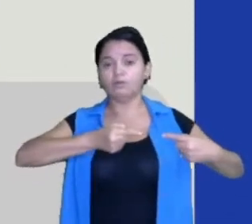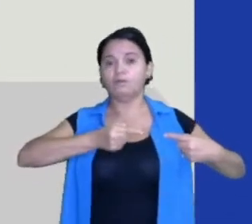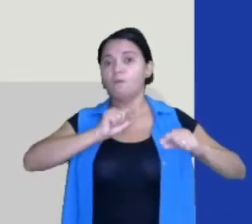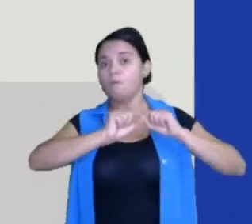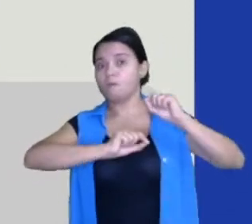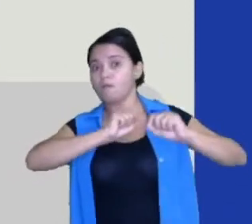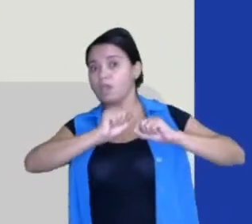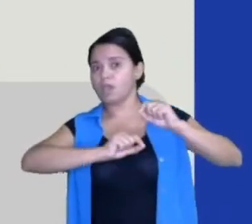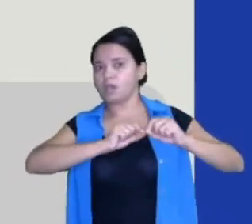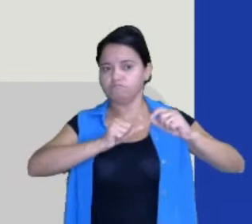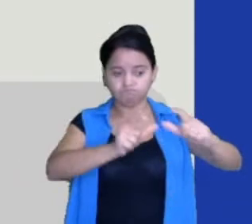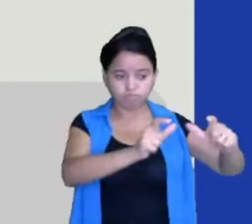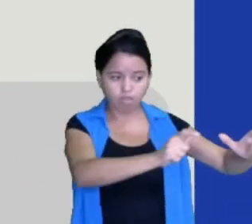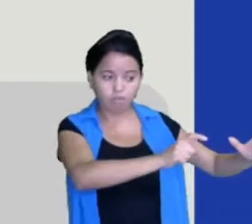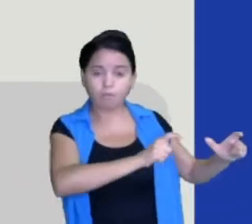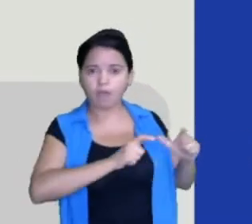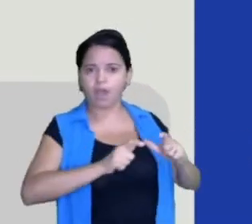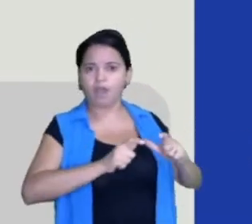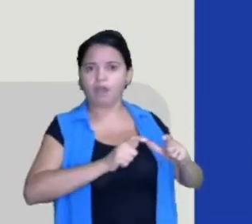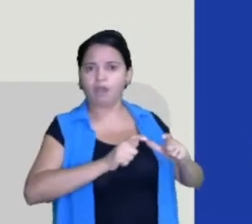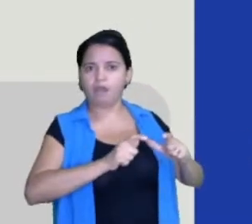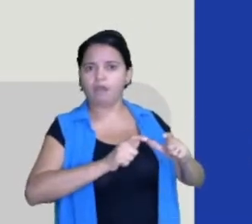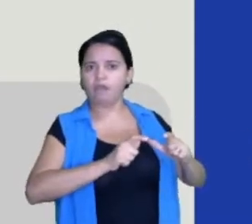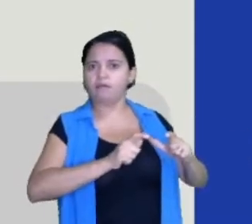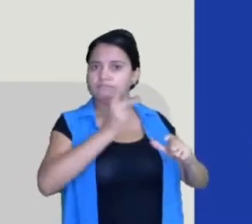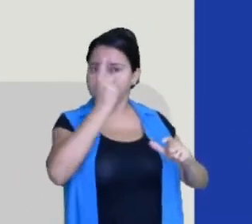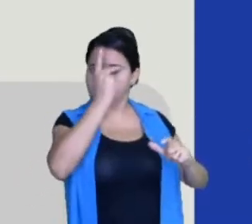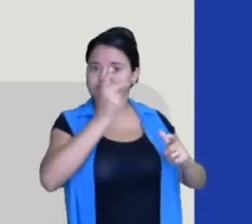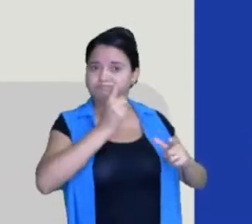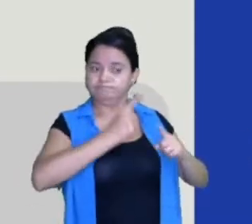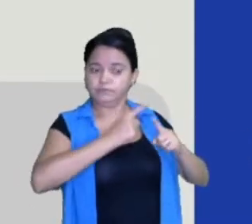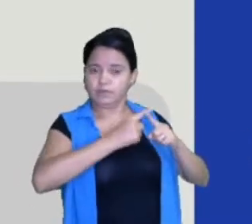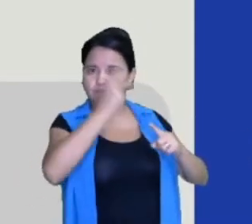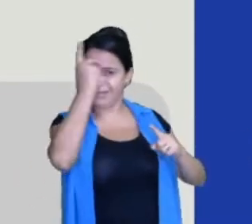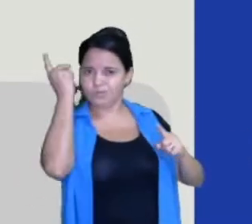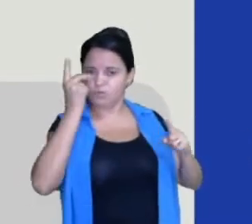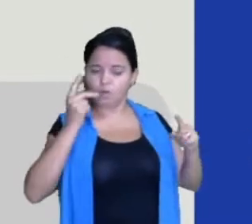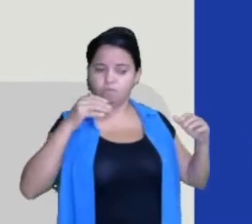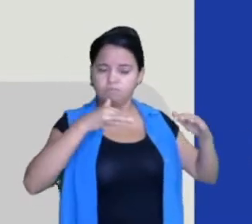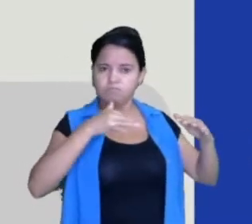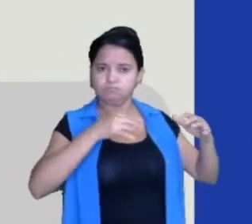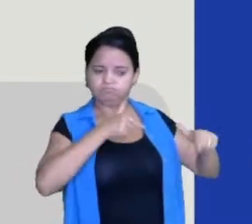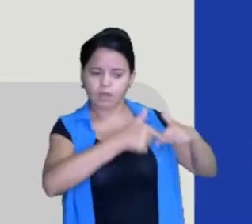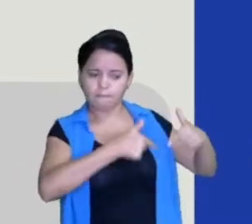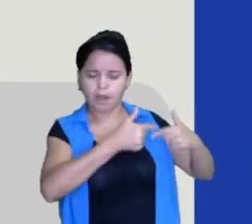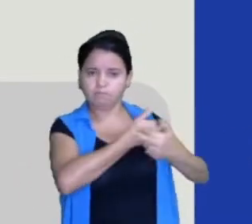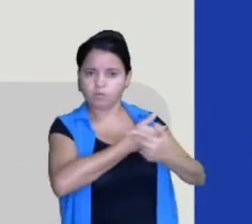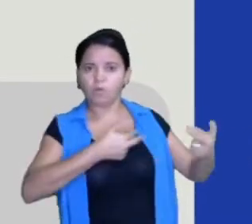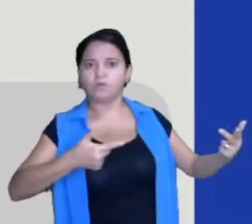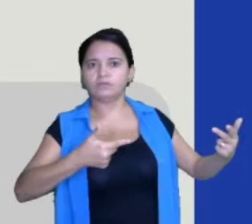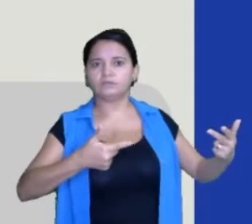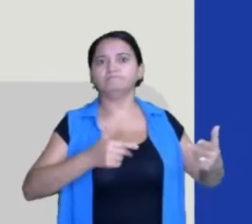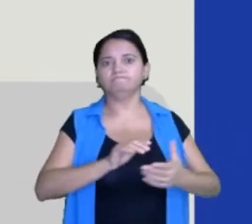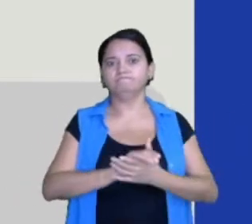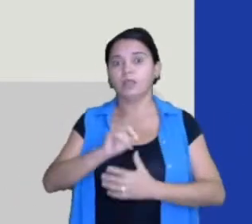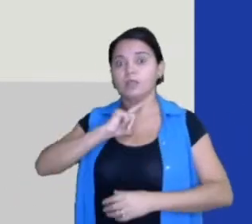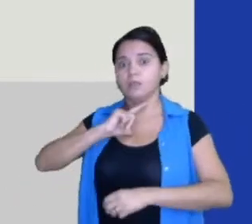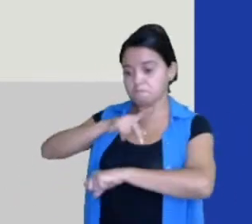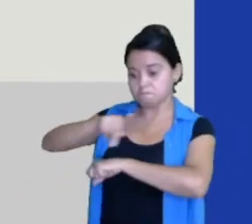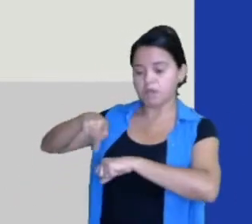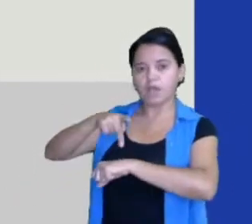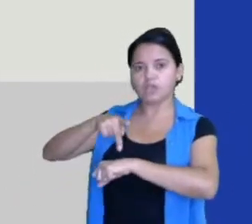de estratégia para comércio, por exemplo, para a rota comercial. Não foi apenas nesse momento, não, que a Inglaterra entrou em